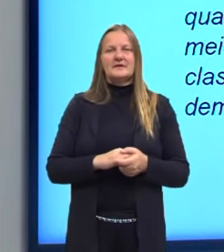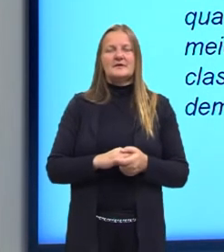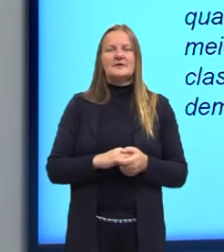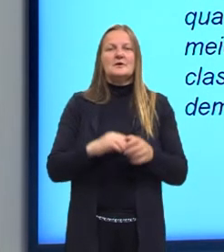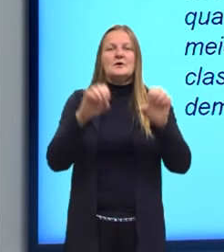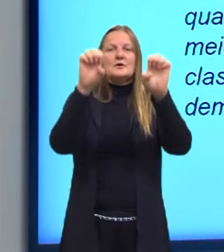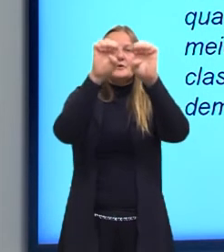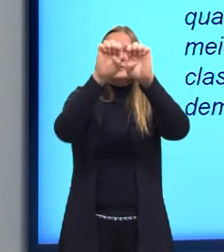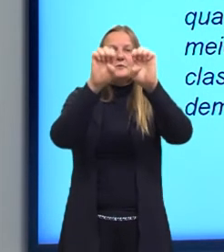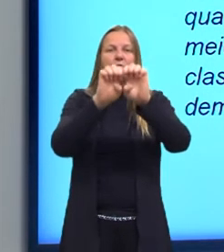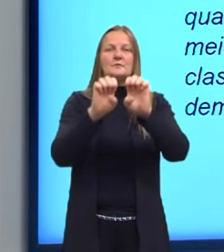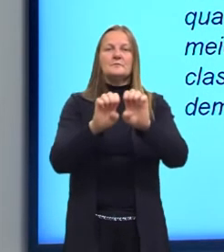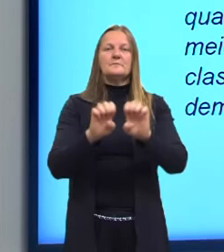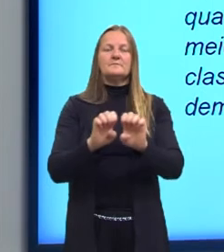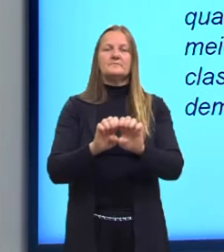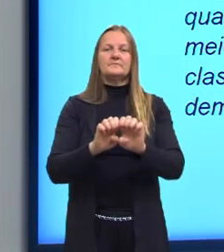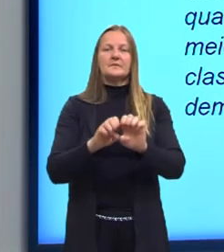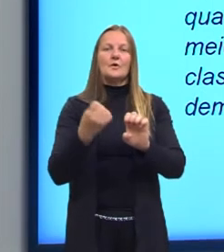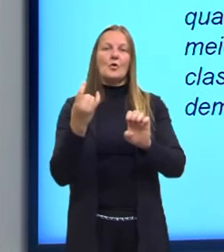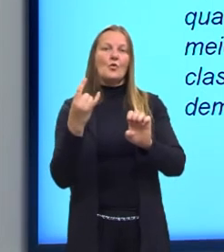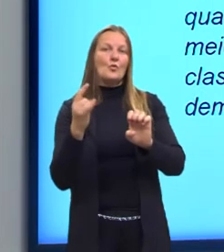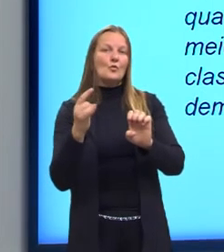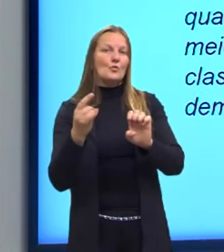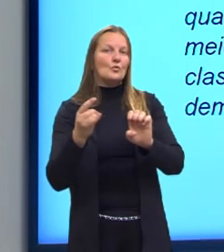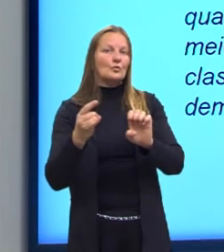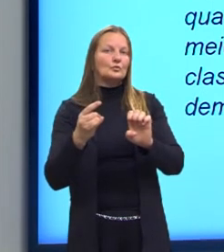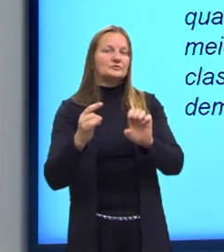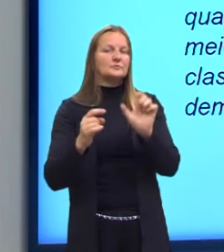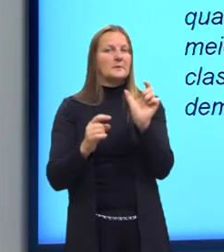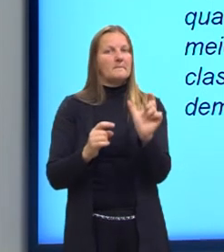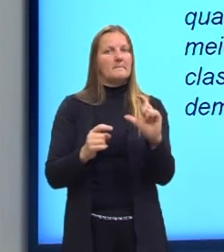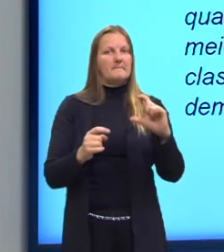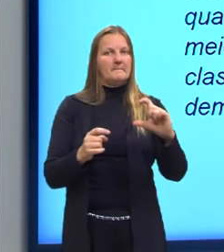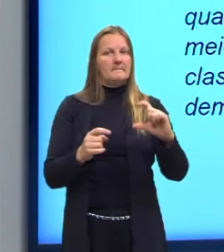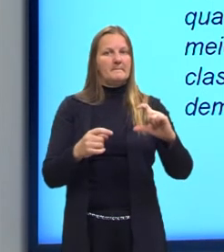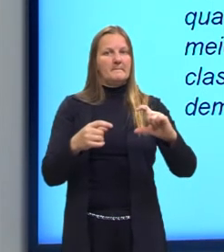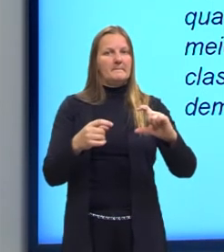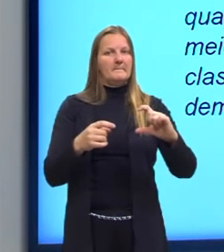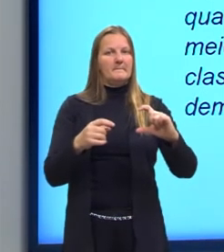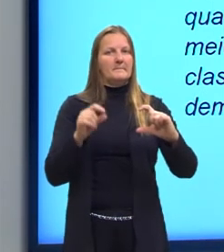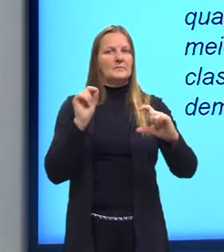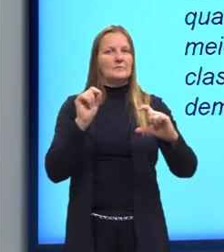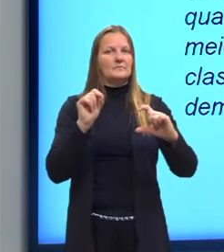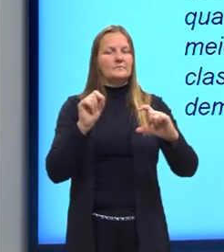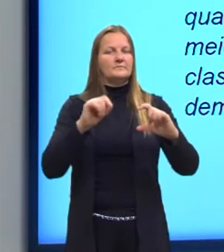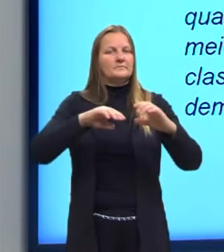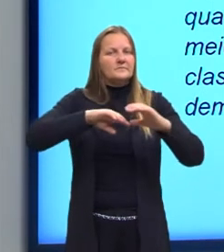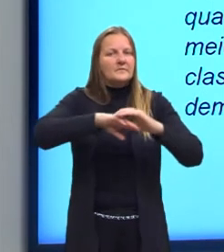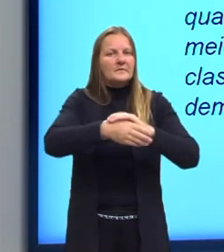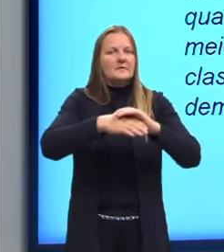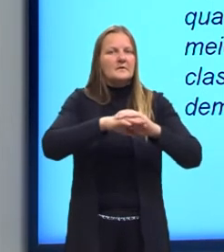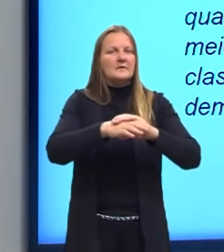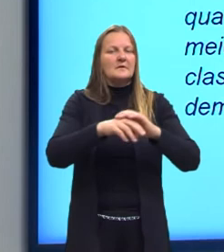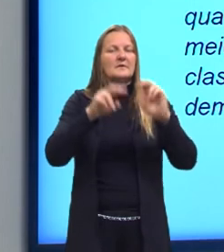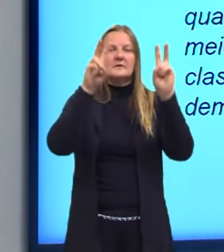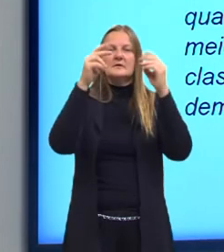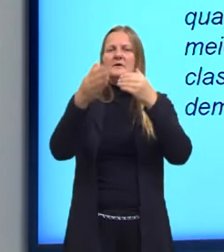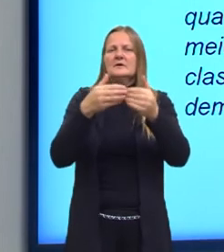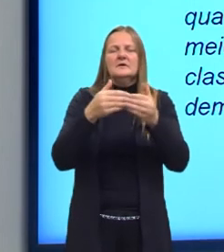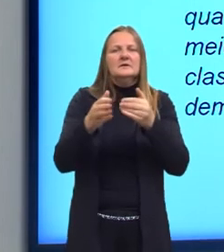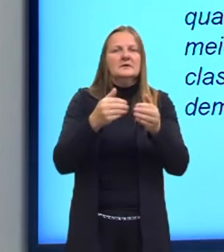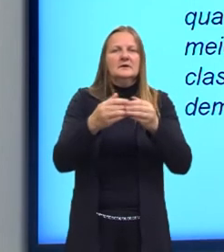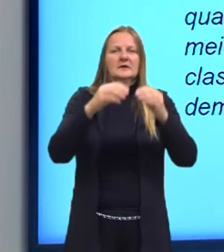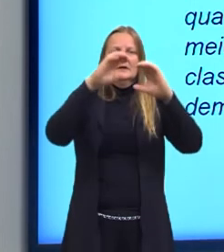esqueleto a última parte no nosso esqueleto que encaixa qualquer tema qualquer